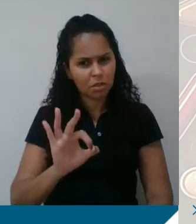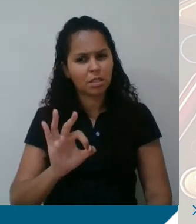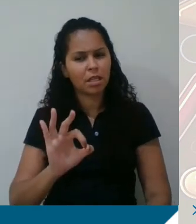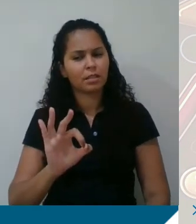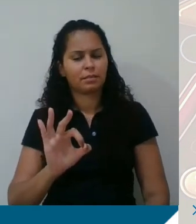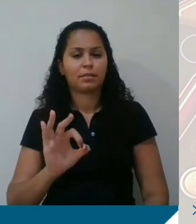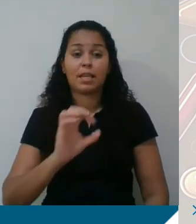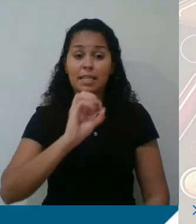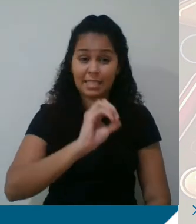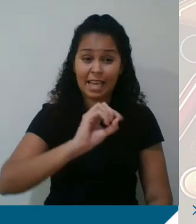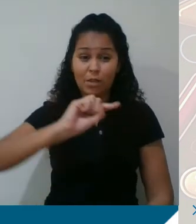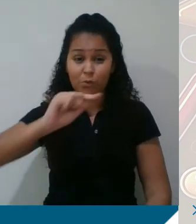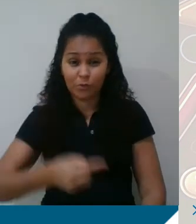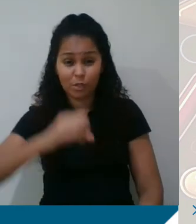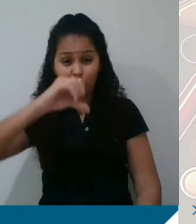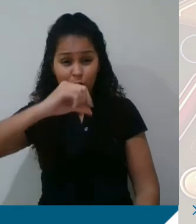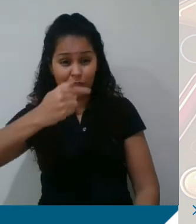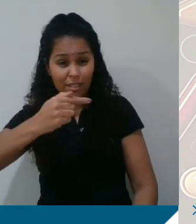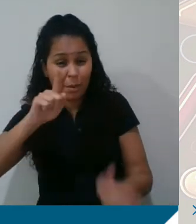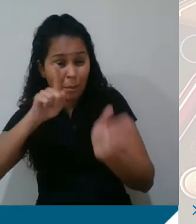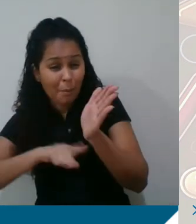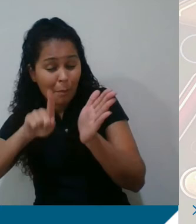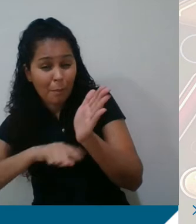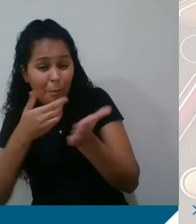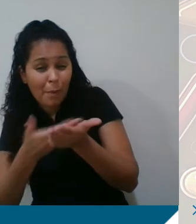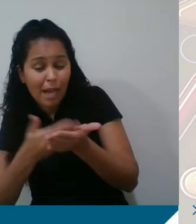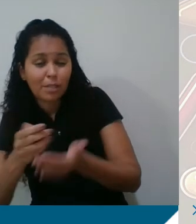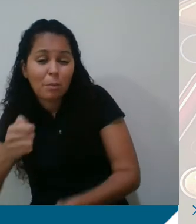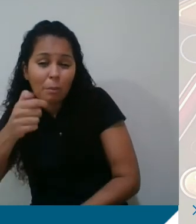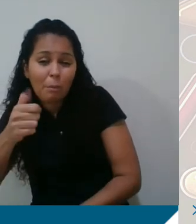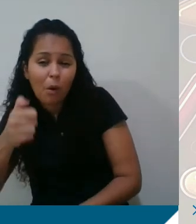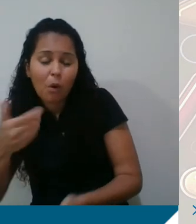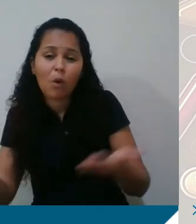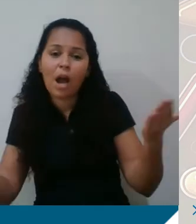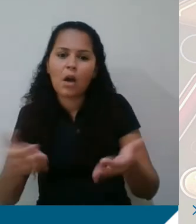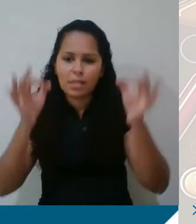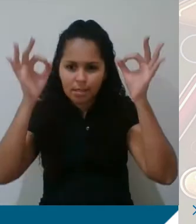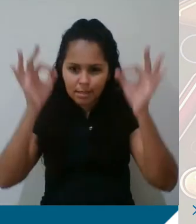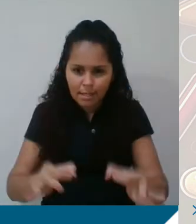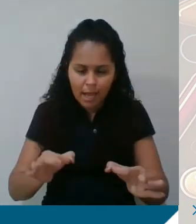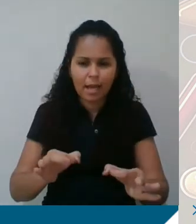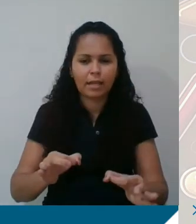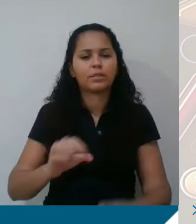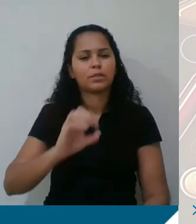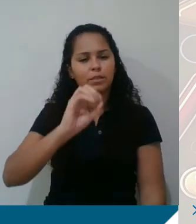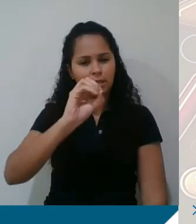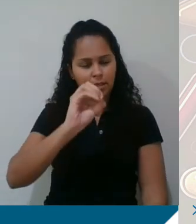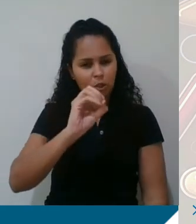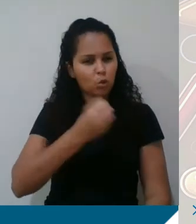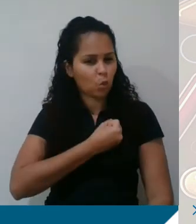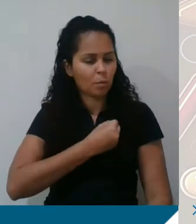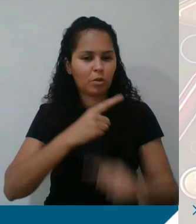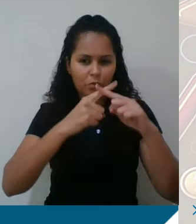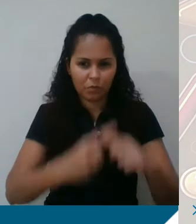seria 0,97. A perda foi muito pequena. Agora sim, um desconto de 3%. Se você tomar um valor e